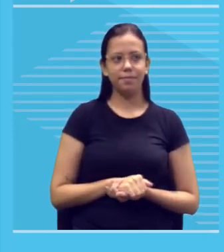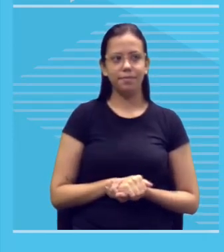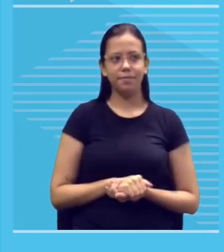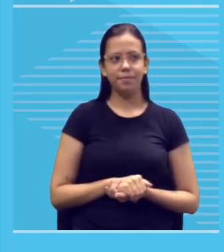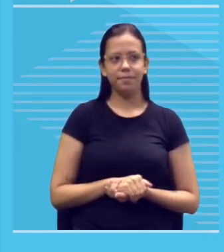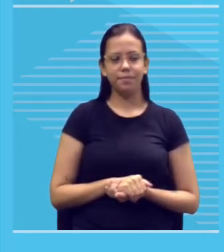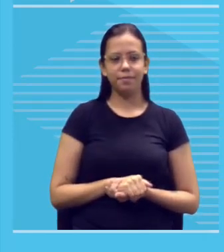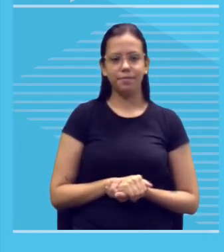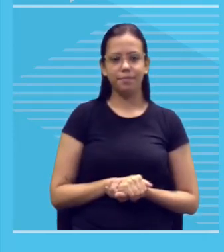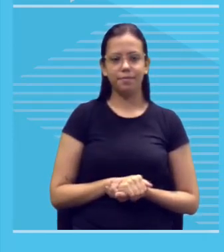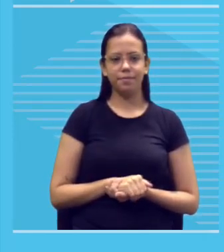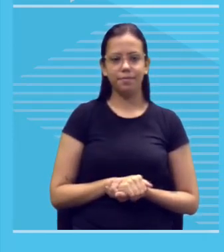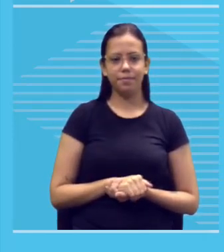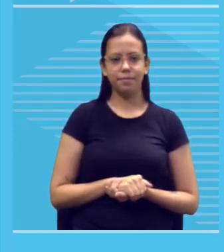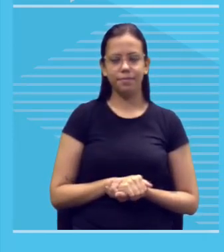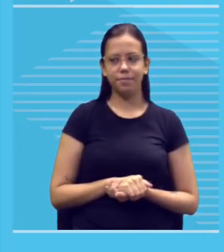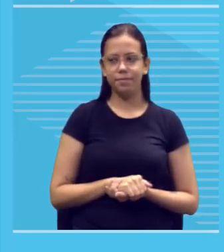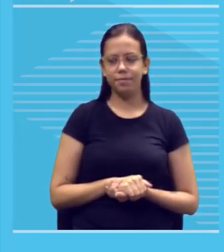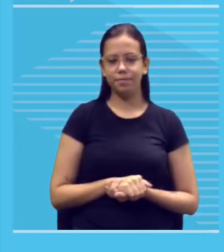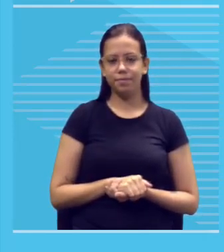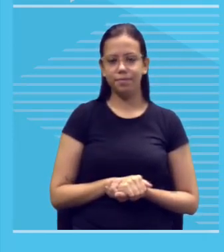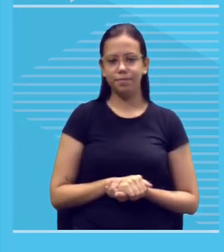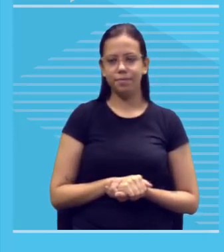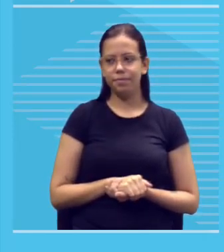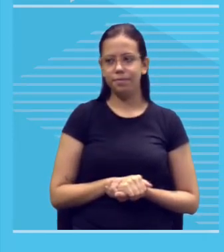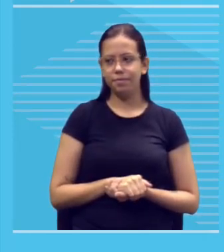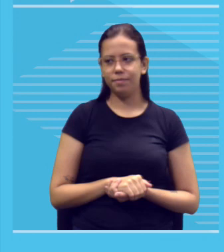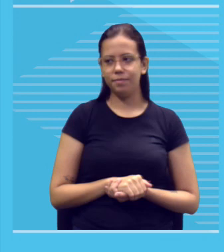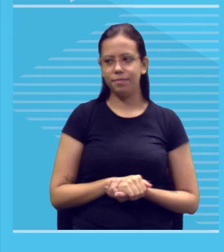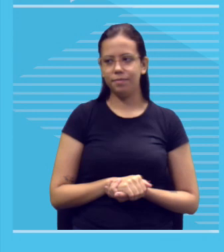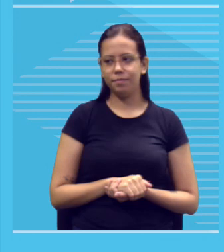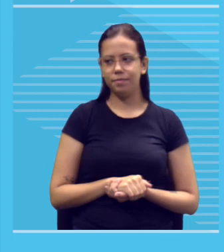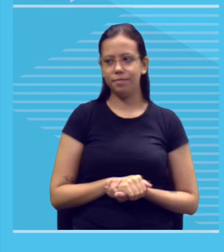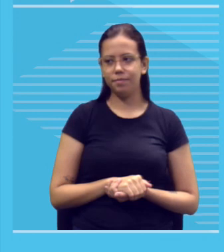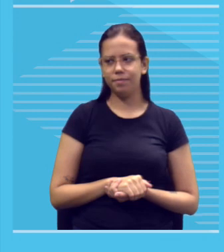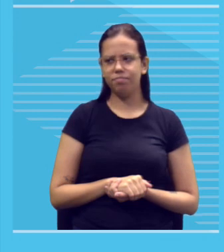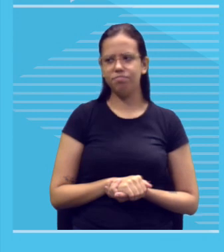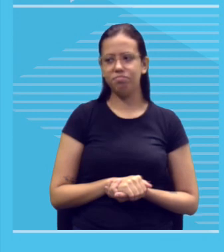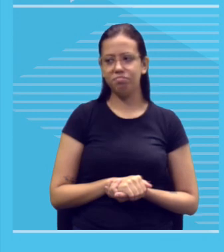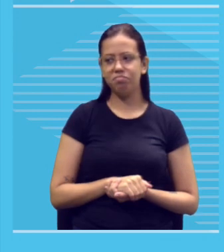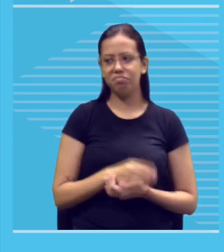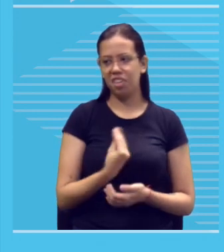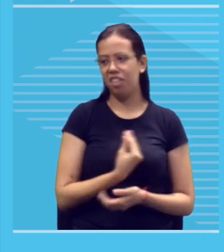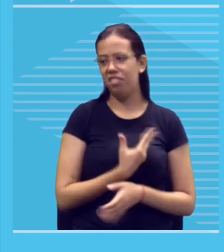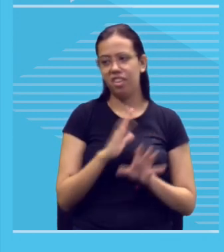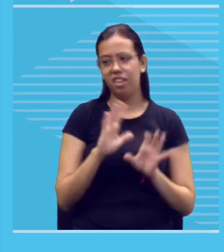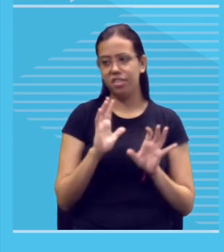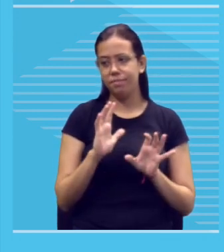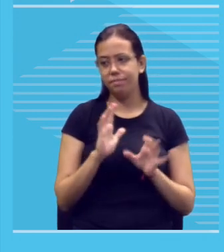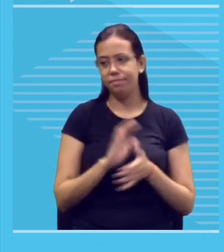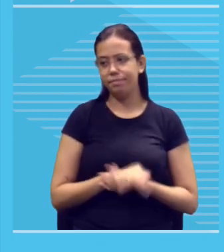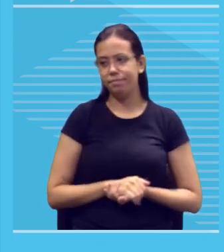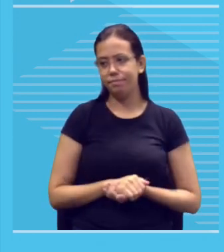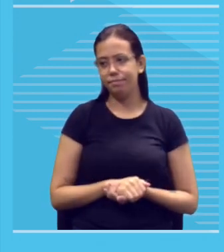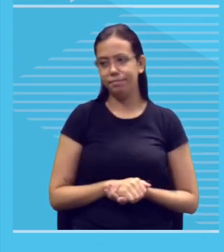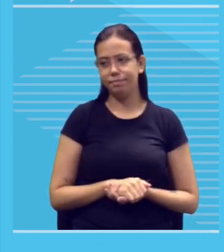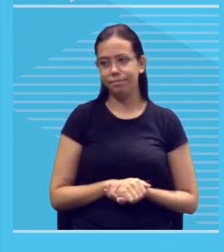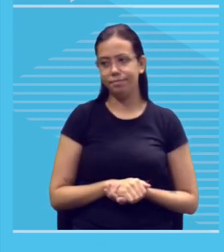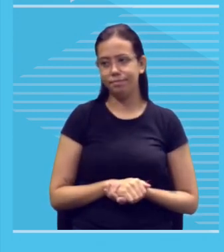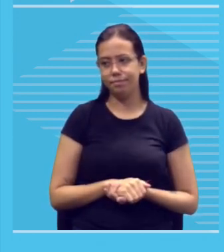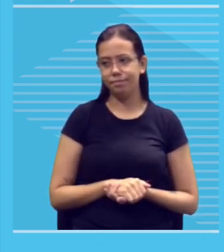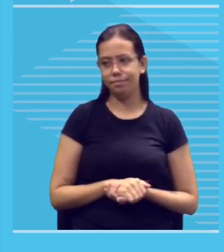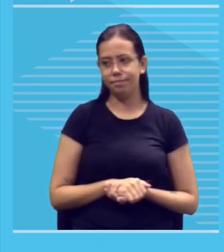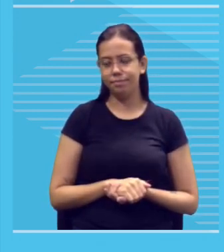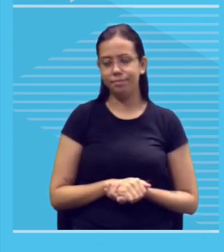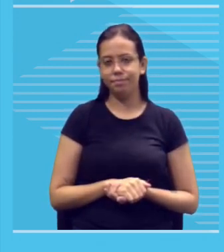estamos sem beleza a vida tem dessas coisas né olha só galerinha